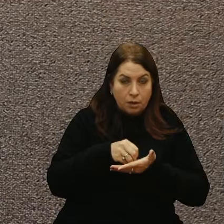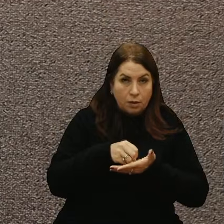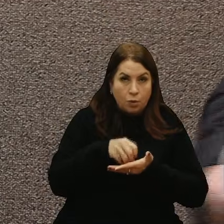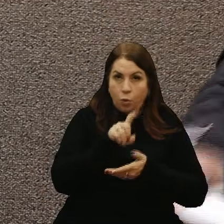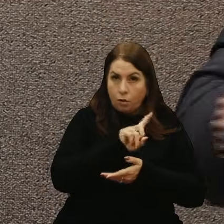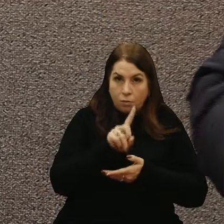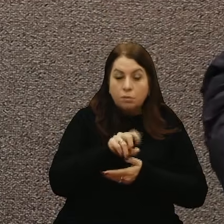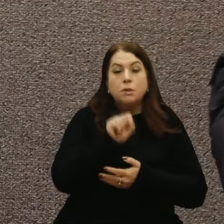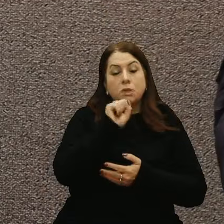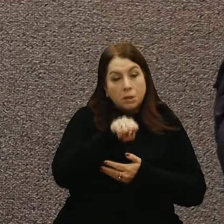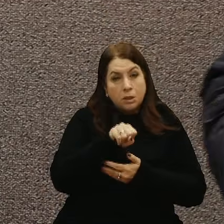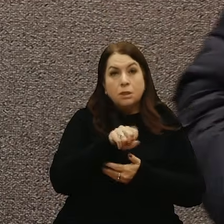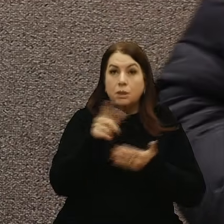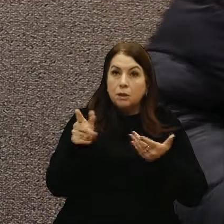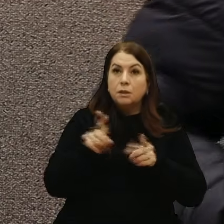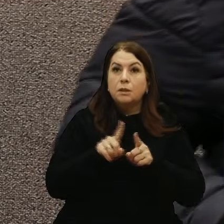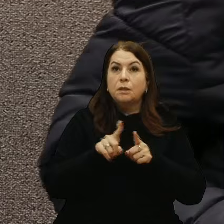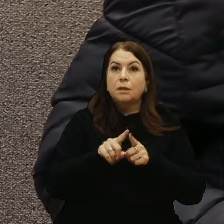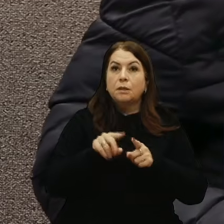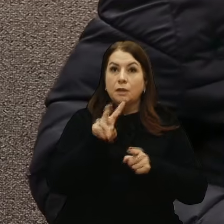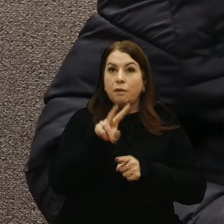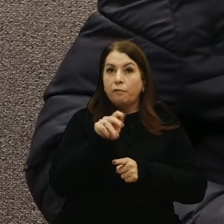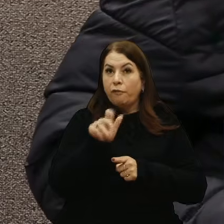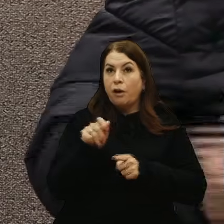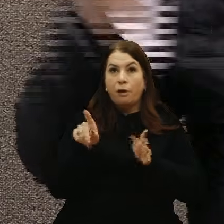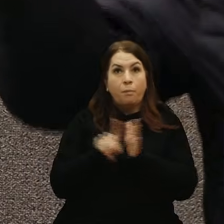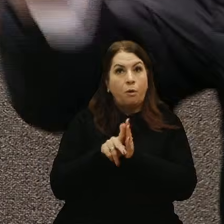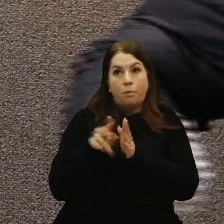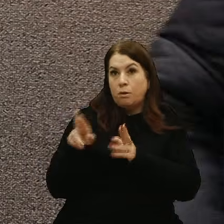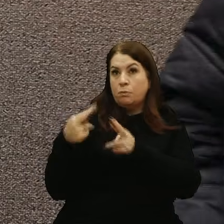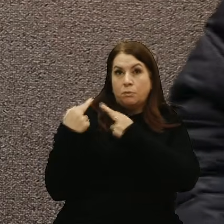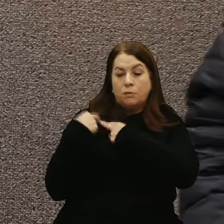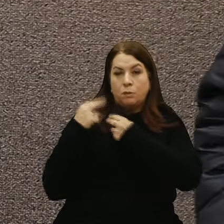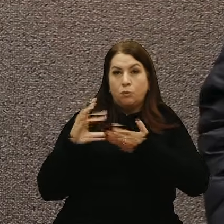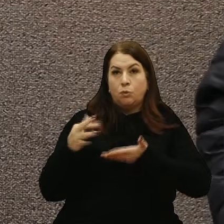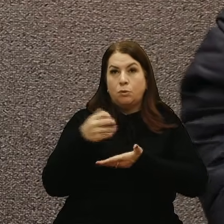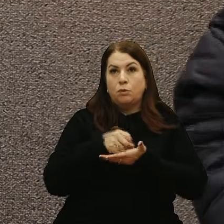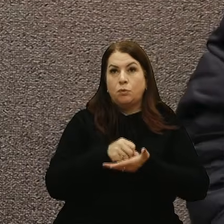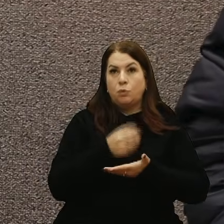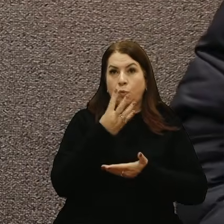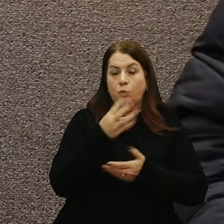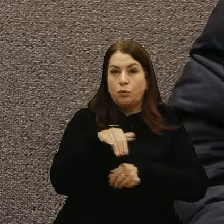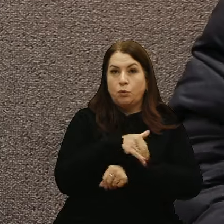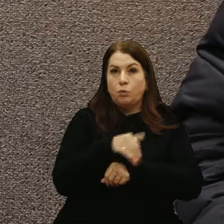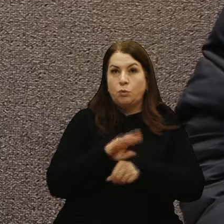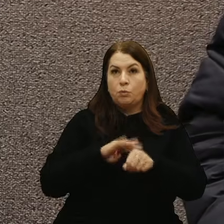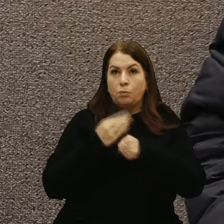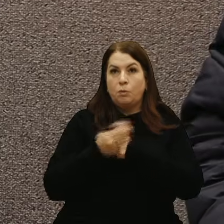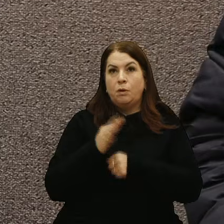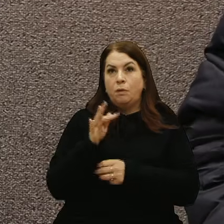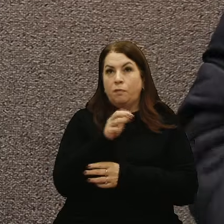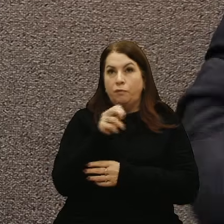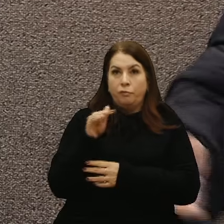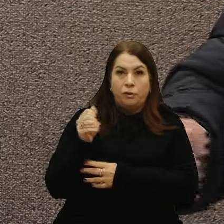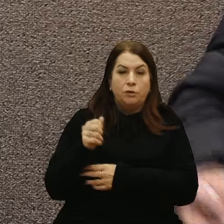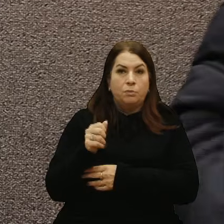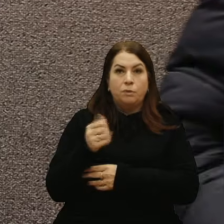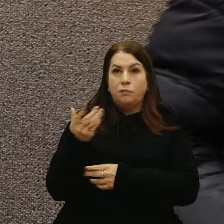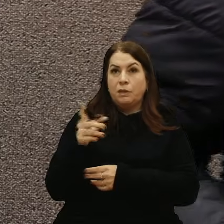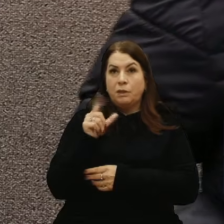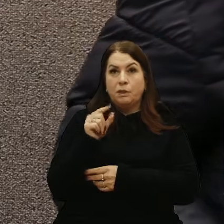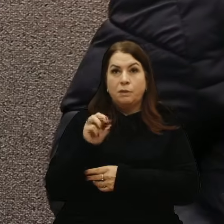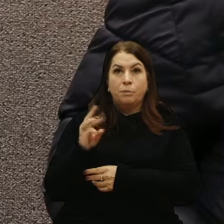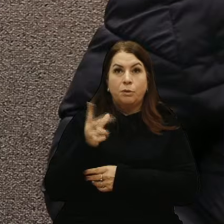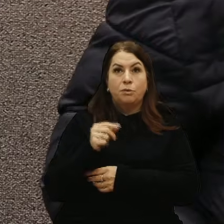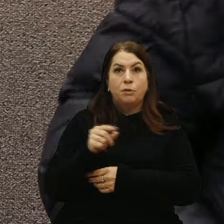interesse. Então, a cobertura das valas tem que ficar com a Codeca, porque só as 4 ruas do bairro Fátima vai dar 10 milhões